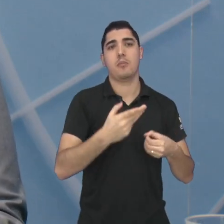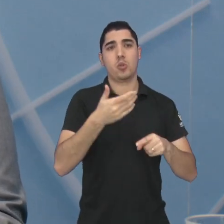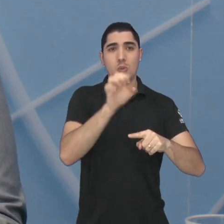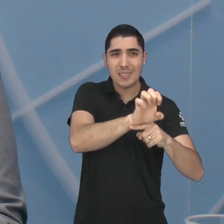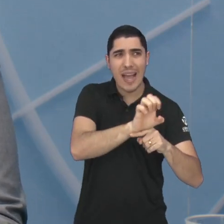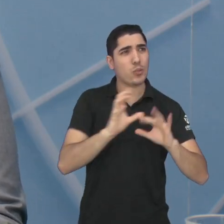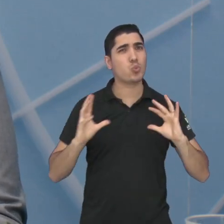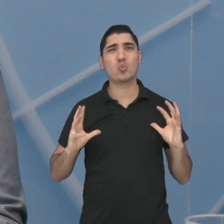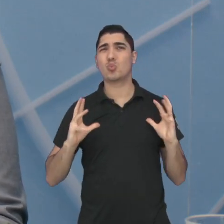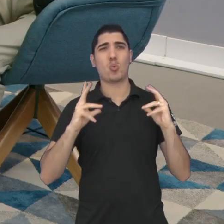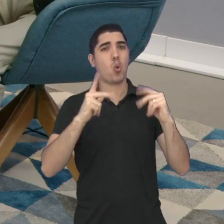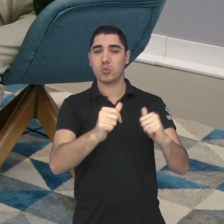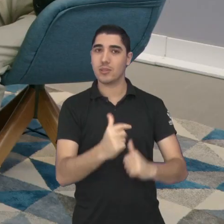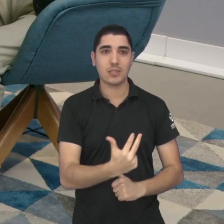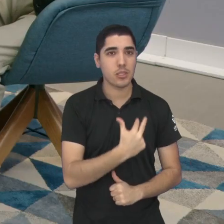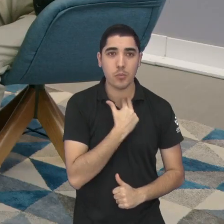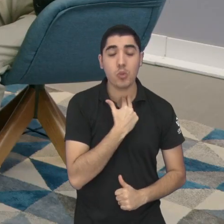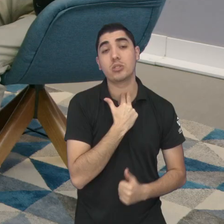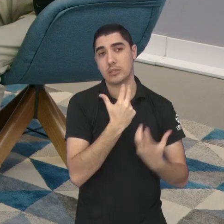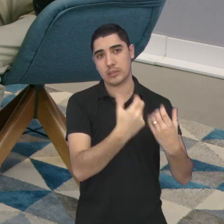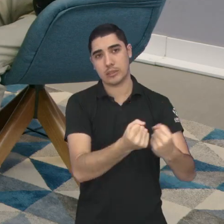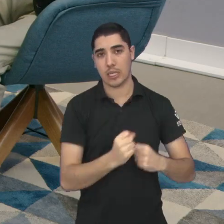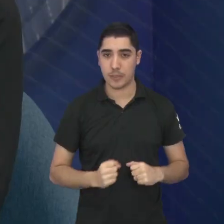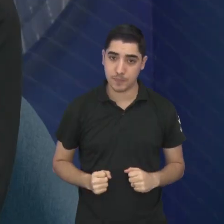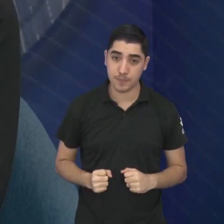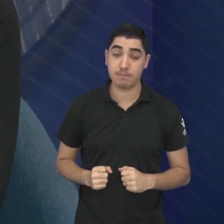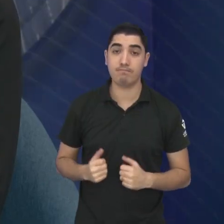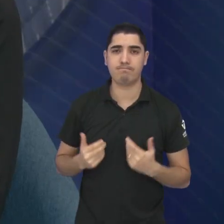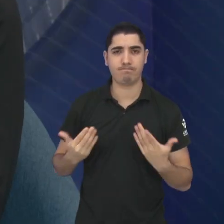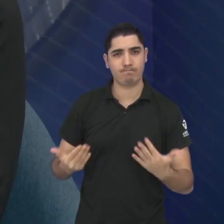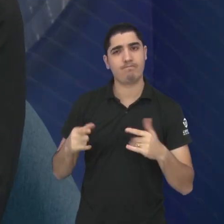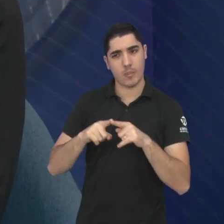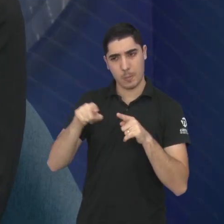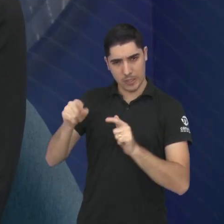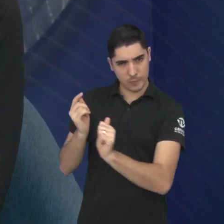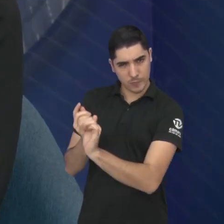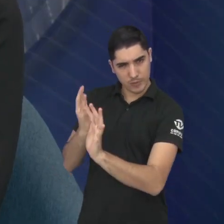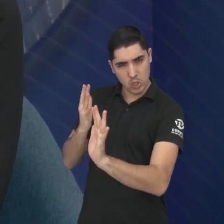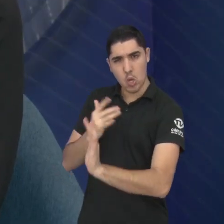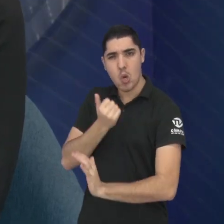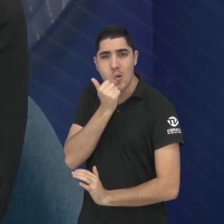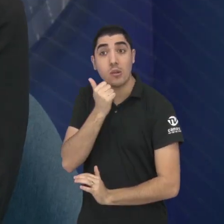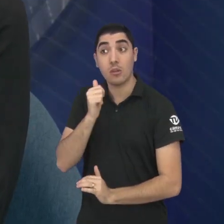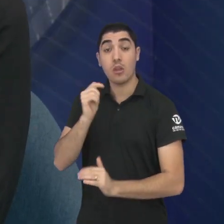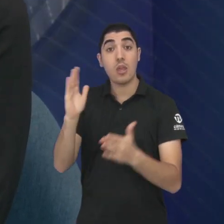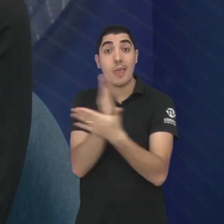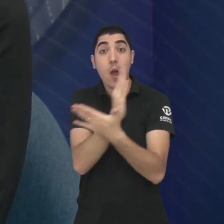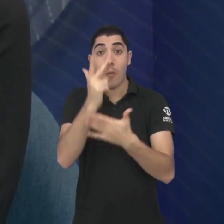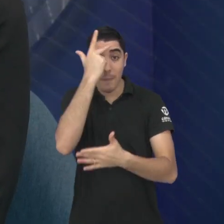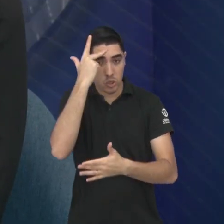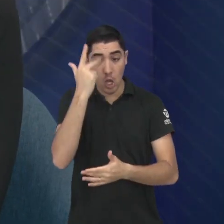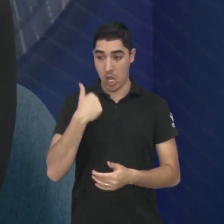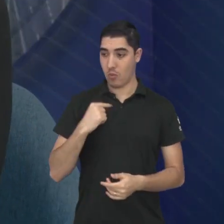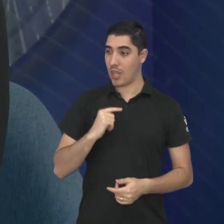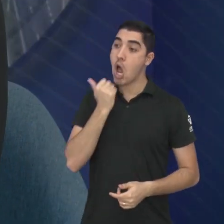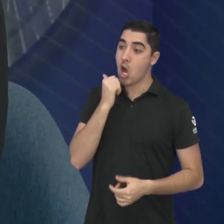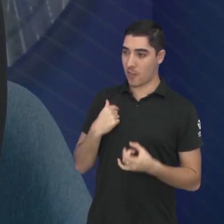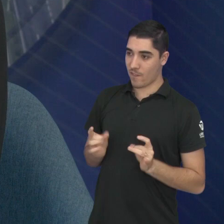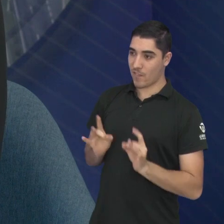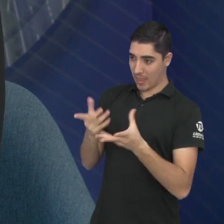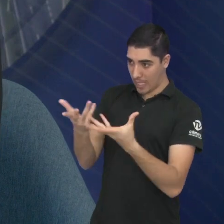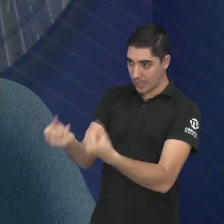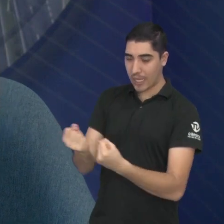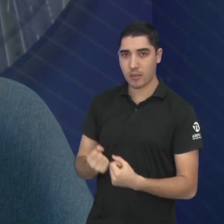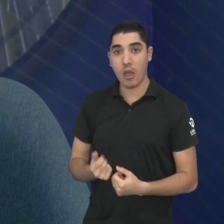e o presidencial. E a gente fala, né, doação de ossos, e teve muitos casos que as pessoas vendiam ossos, né? Que é o que a gente falou da falta